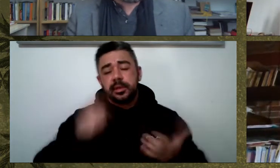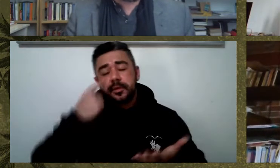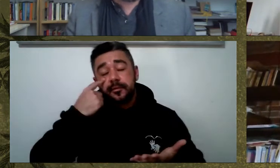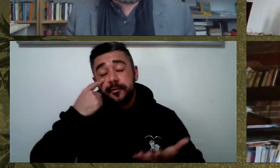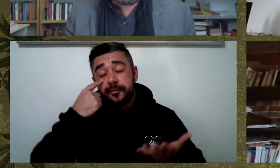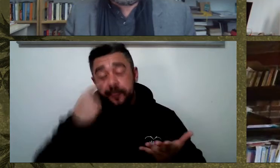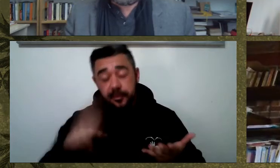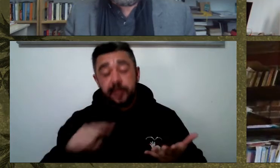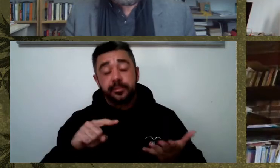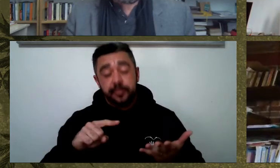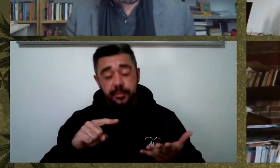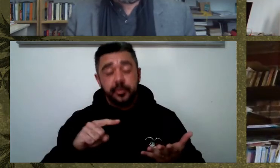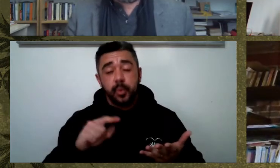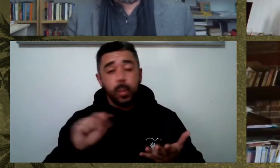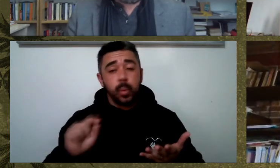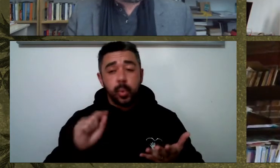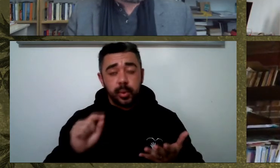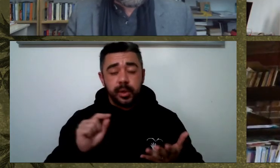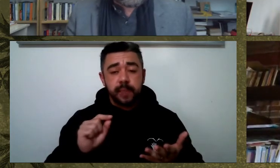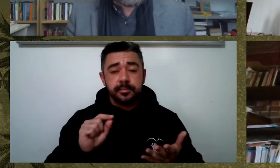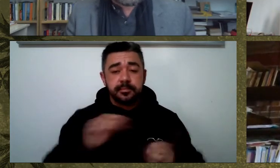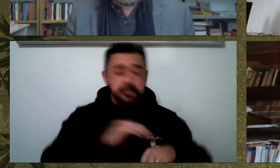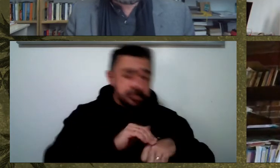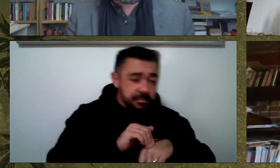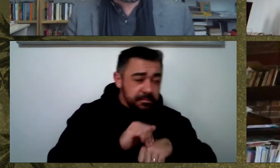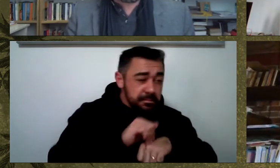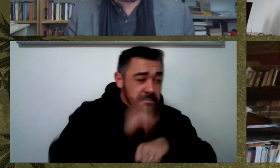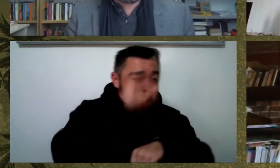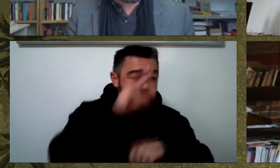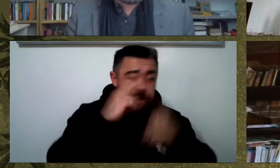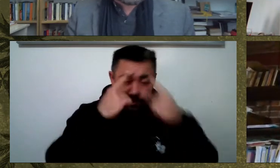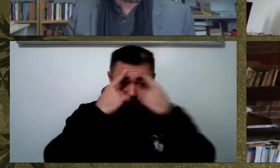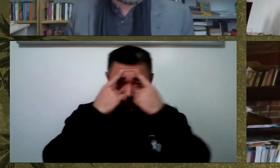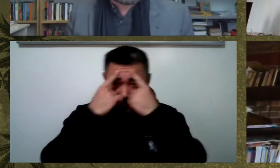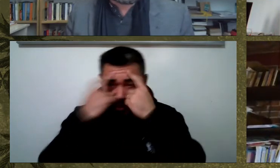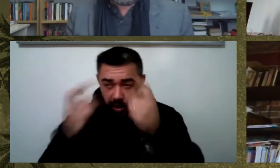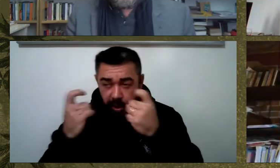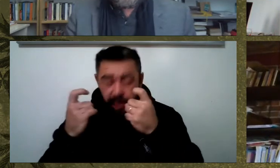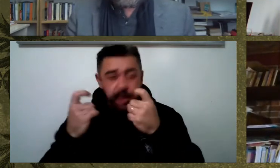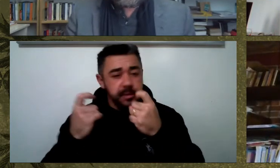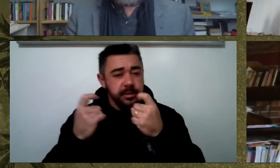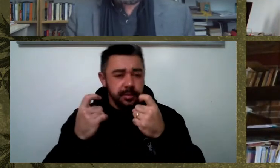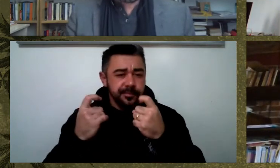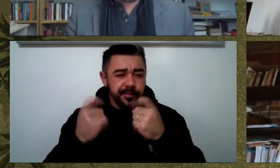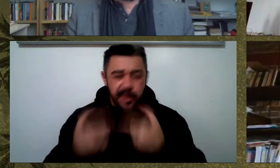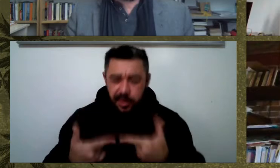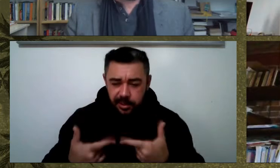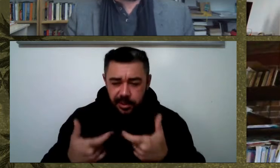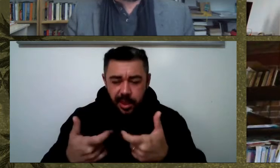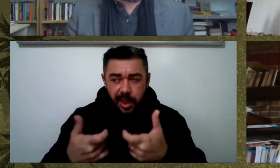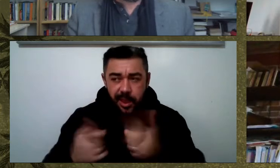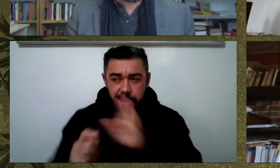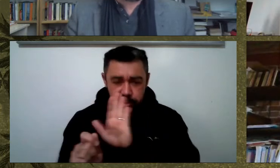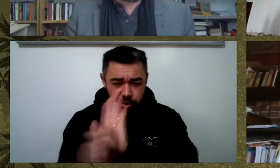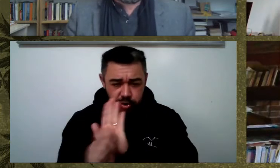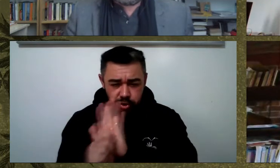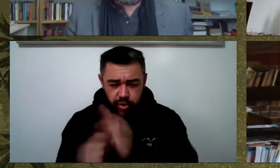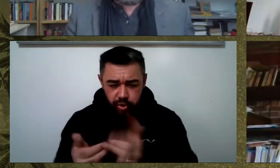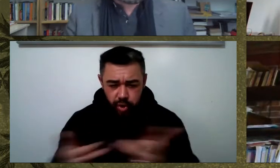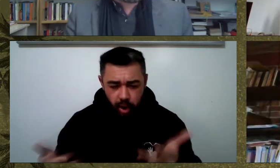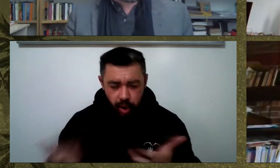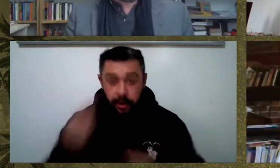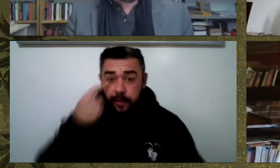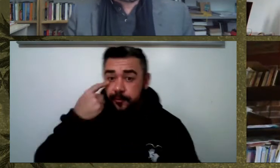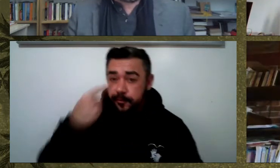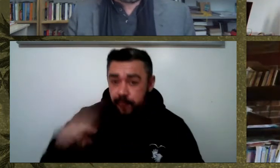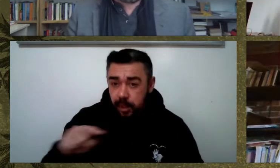no aumento do índice da violência dessa assim chamada guerra às drogas. Nós vimos uma chacina